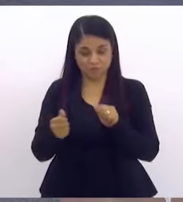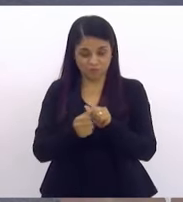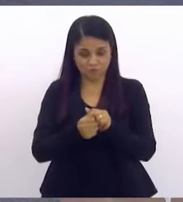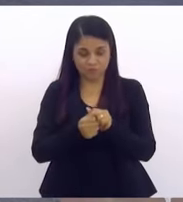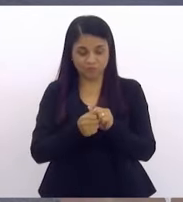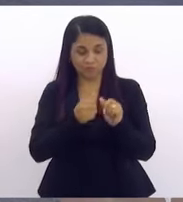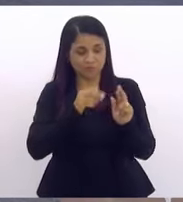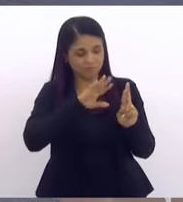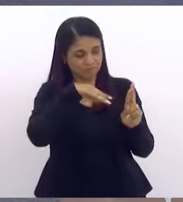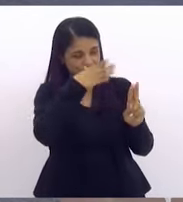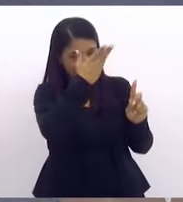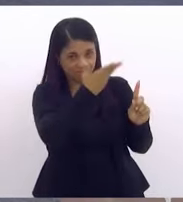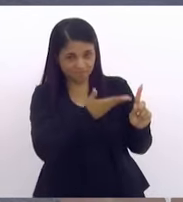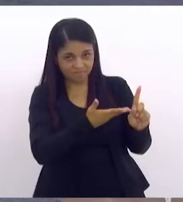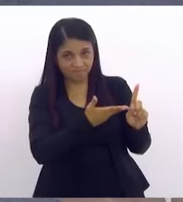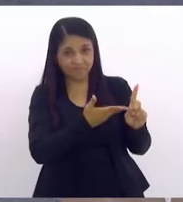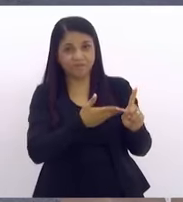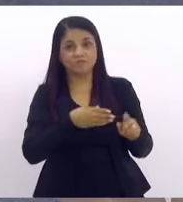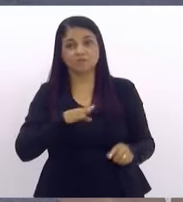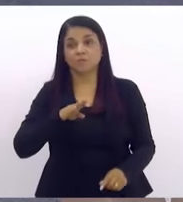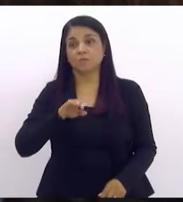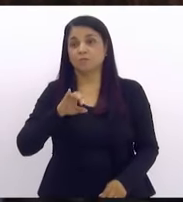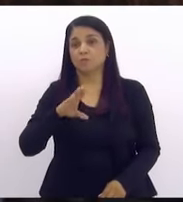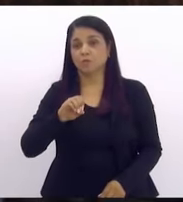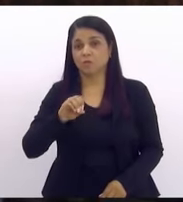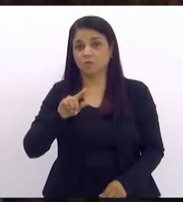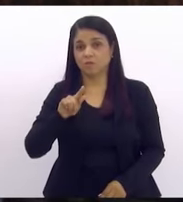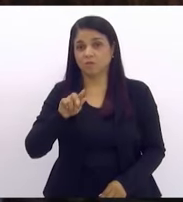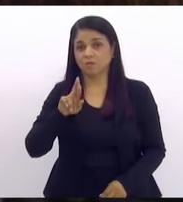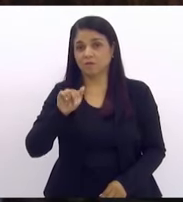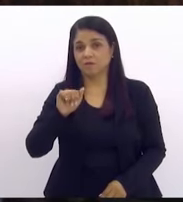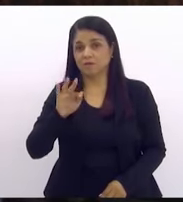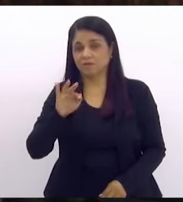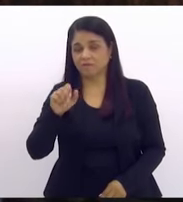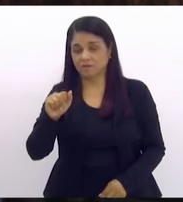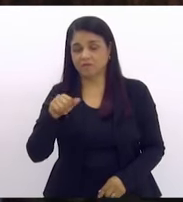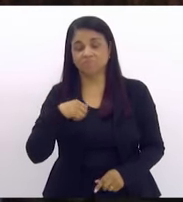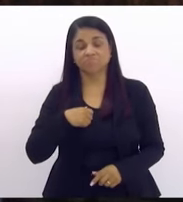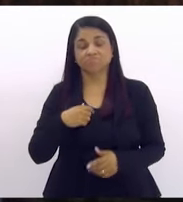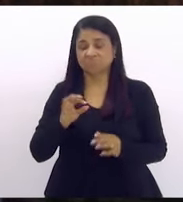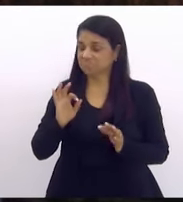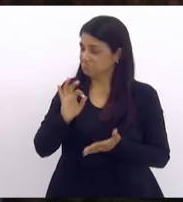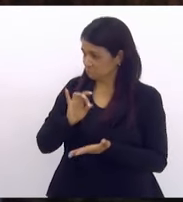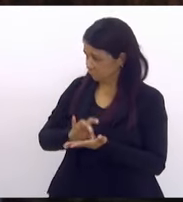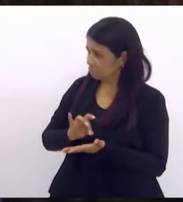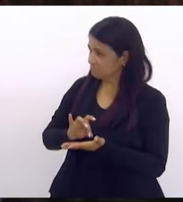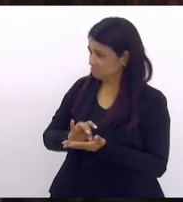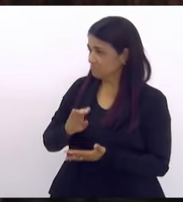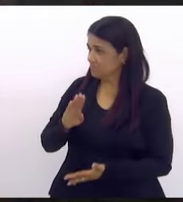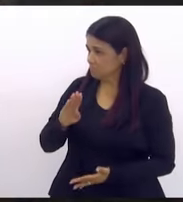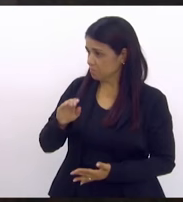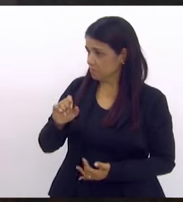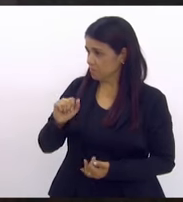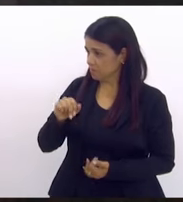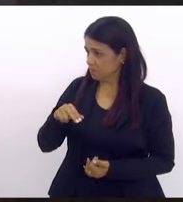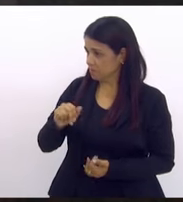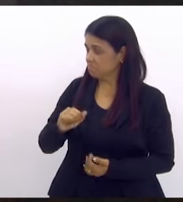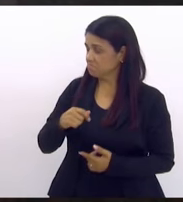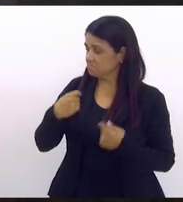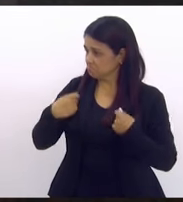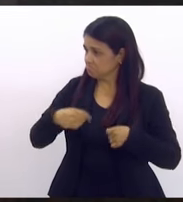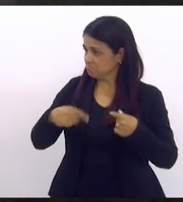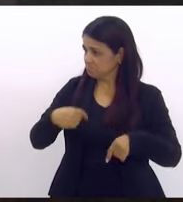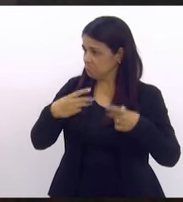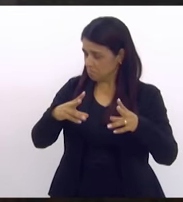pela sua biografia é uma pessoa Bianca que realmente merece entrar